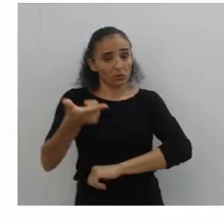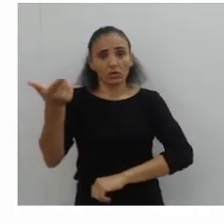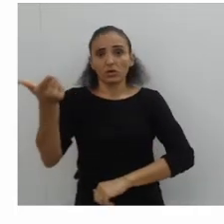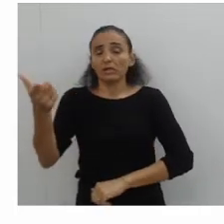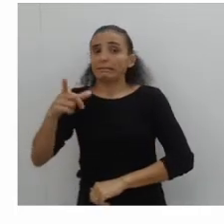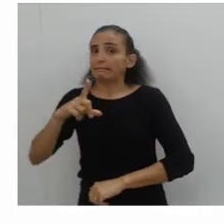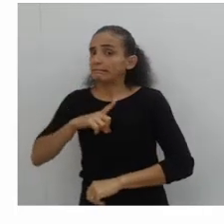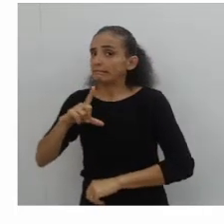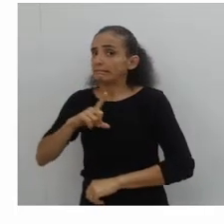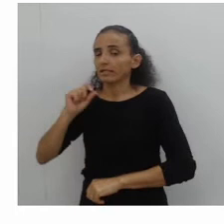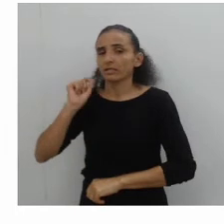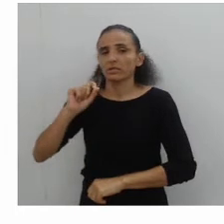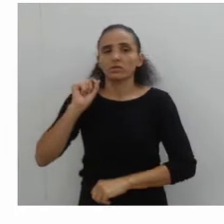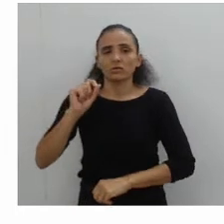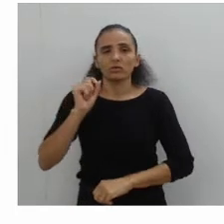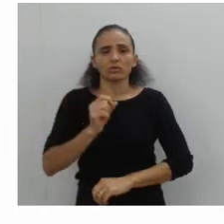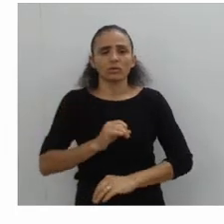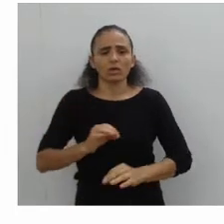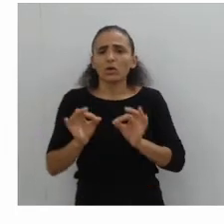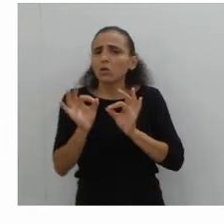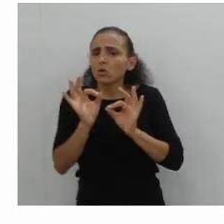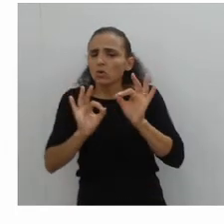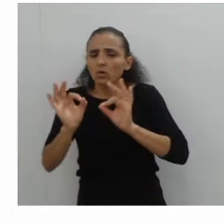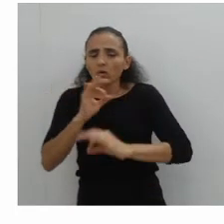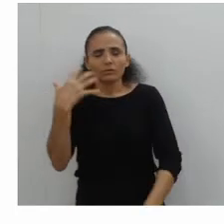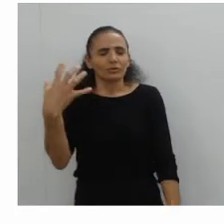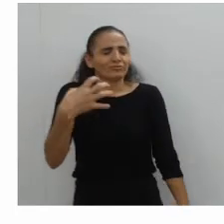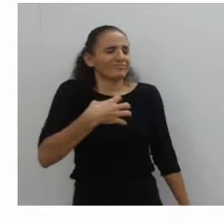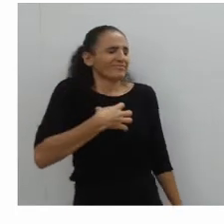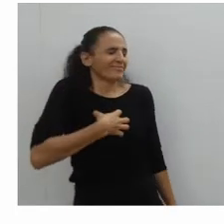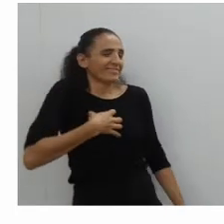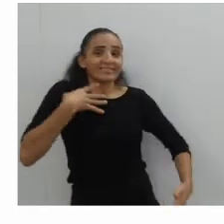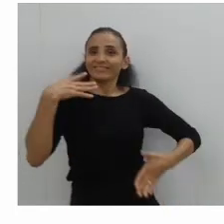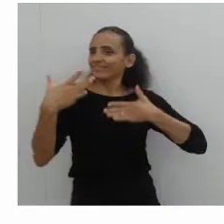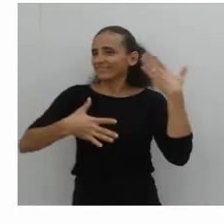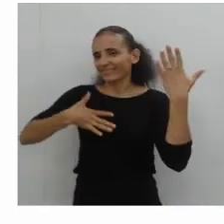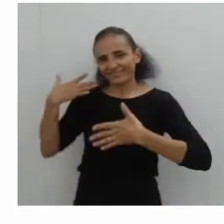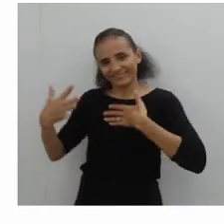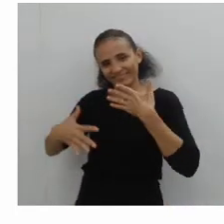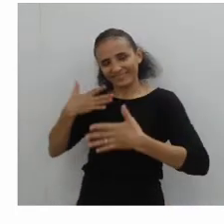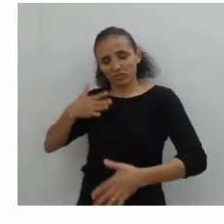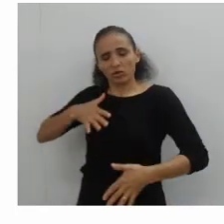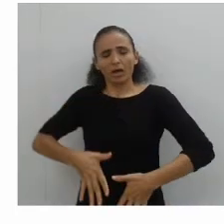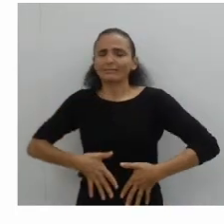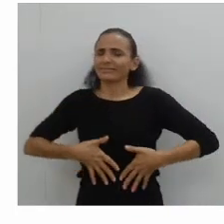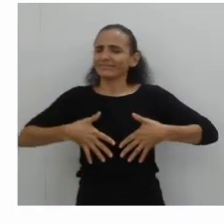nele mesmo, carrega em si um forte sentimento de alegria e